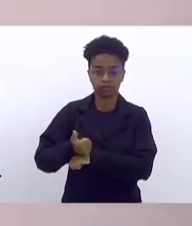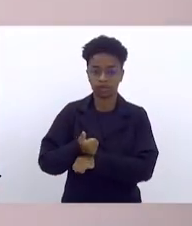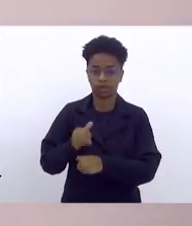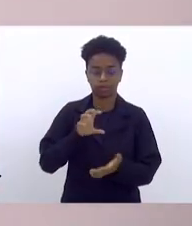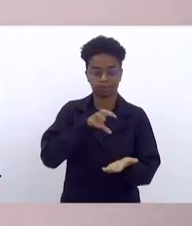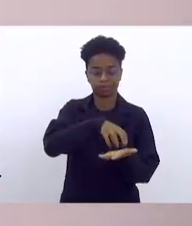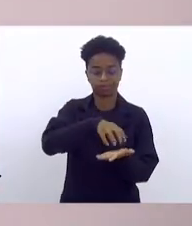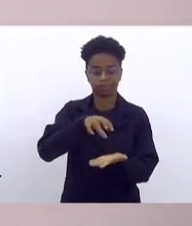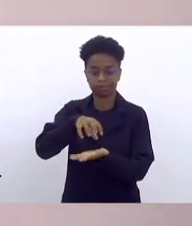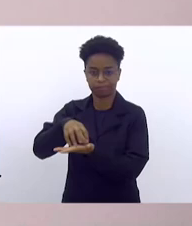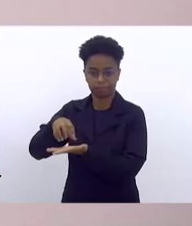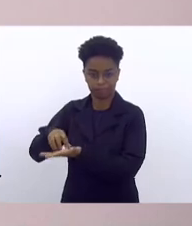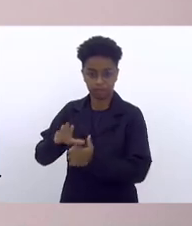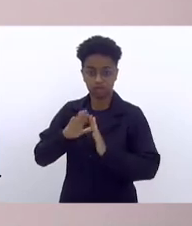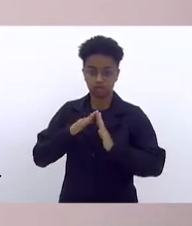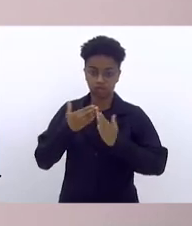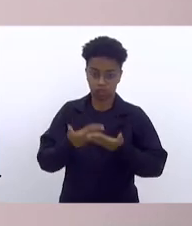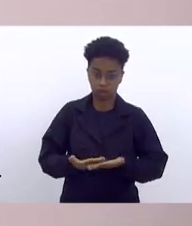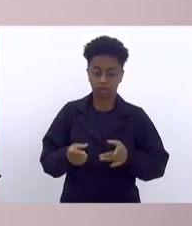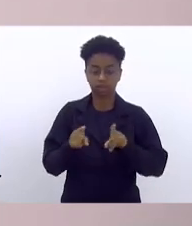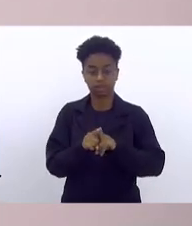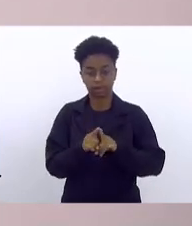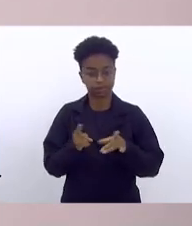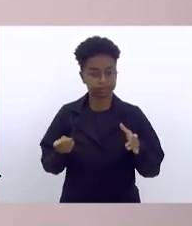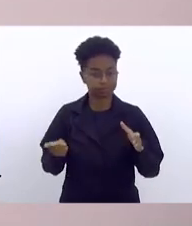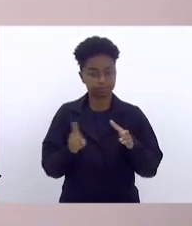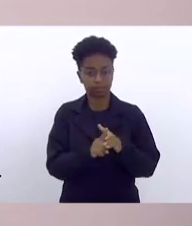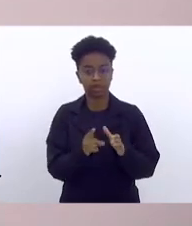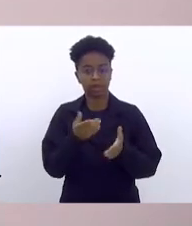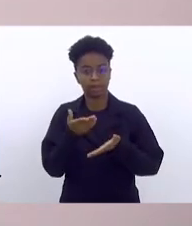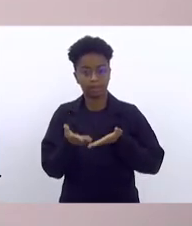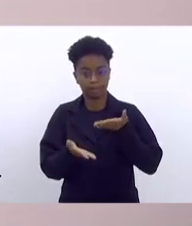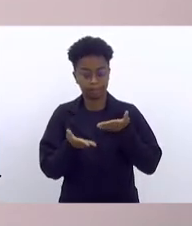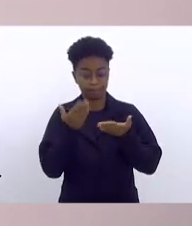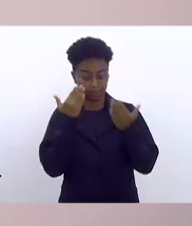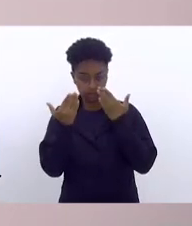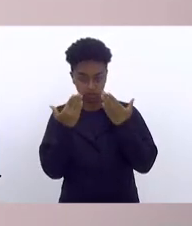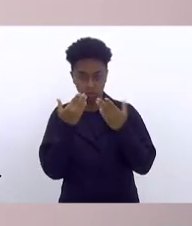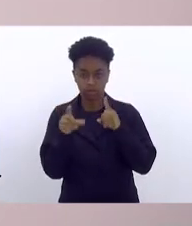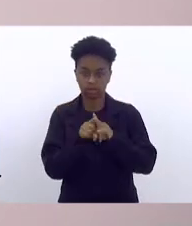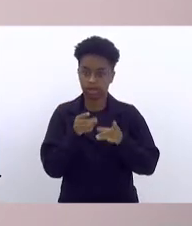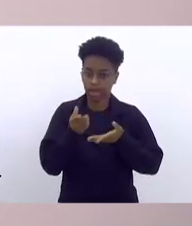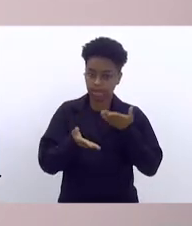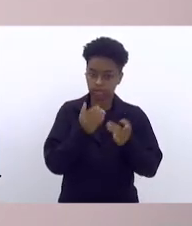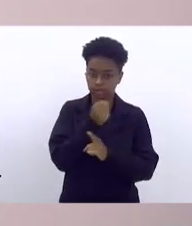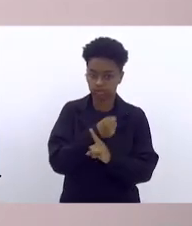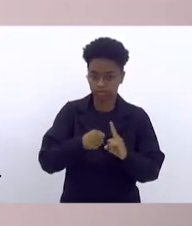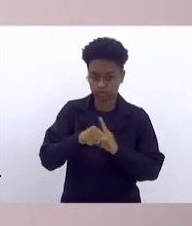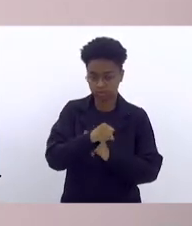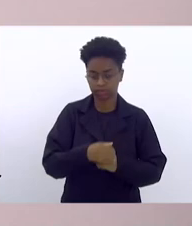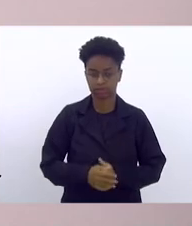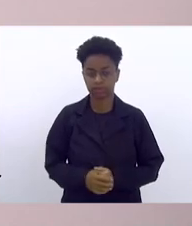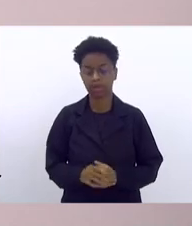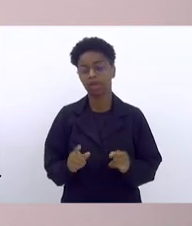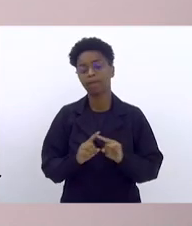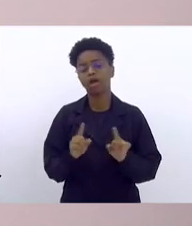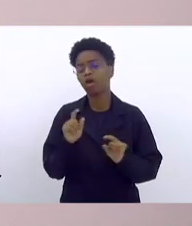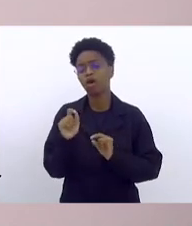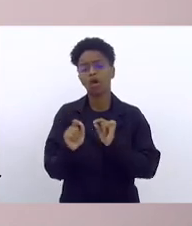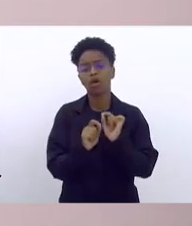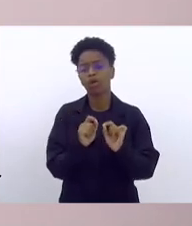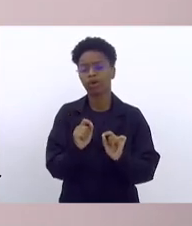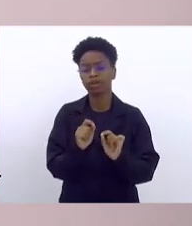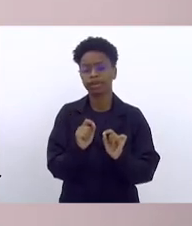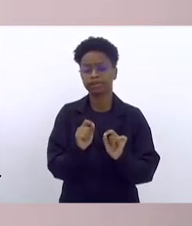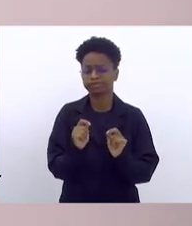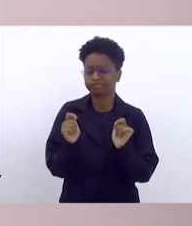escolares inclusive psicólogos e assistentes sociais e o que tem se mostrado